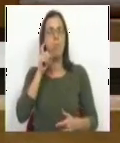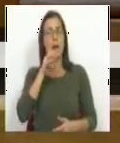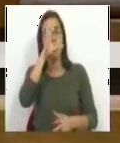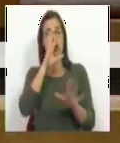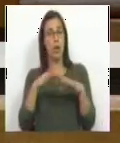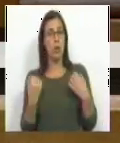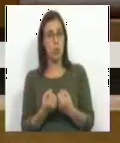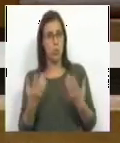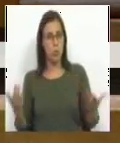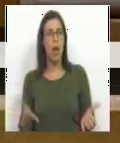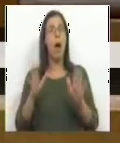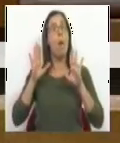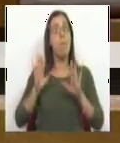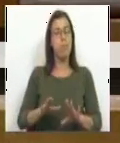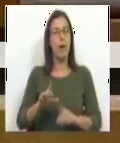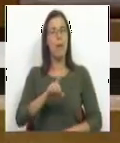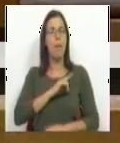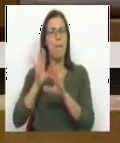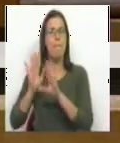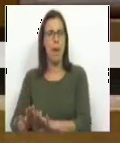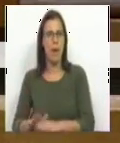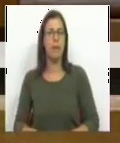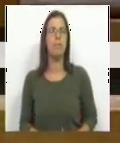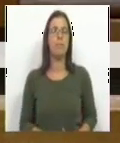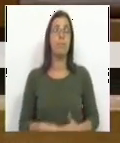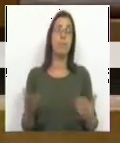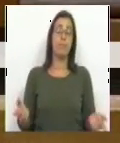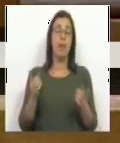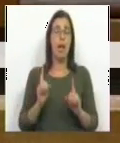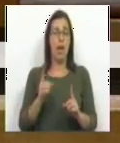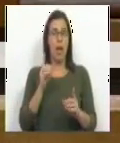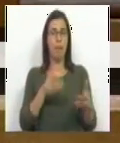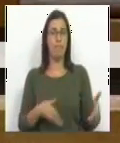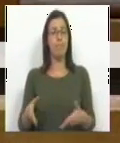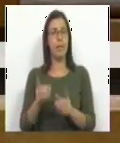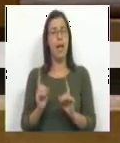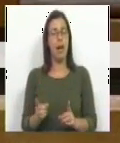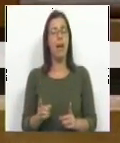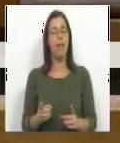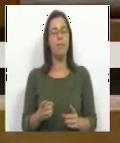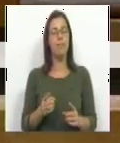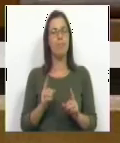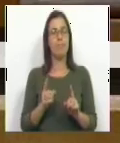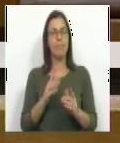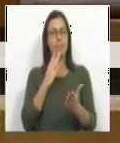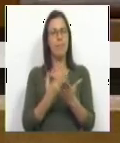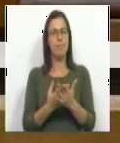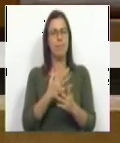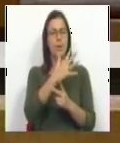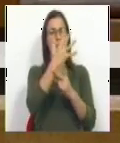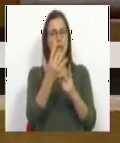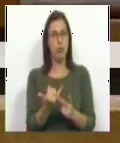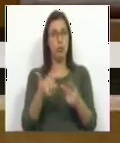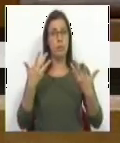Estado Social, travar privatizações. É esse percurso que nos faz chegar a um